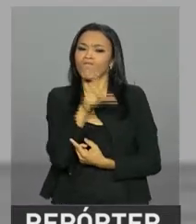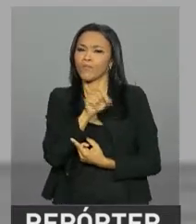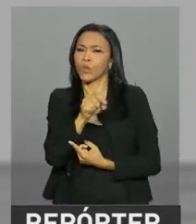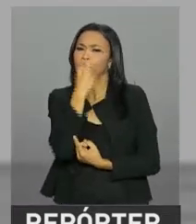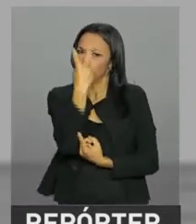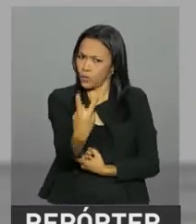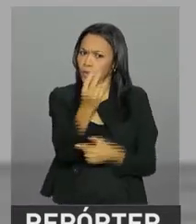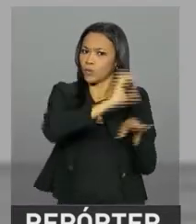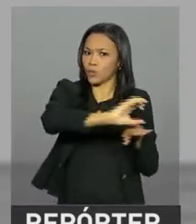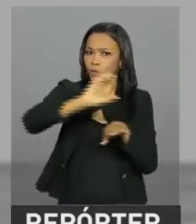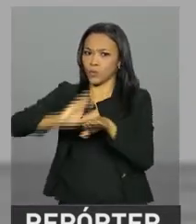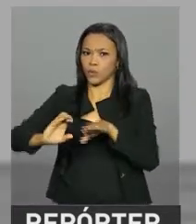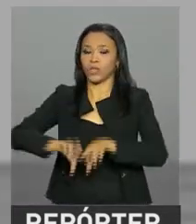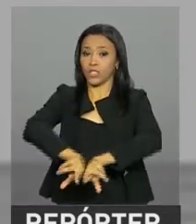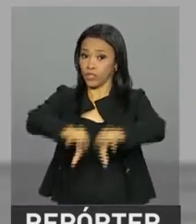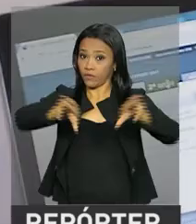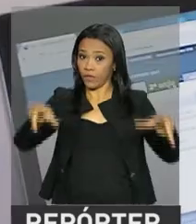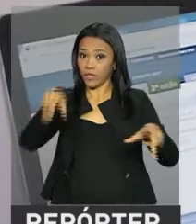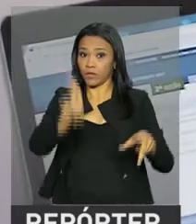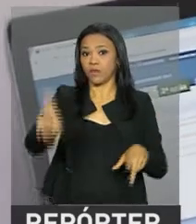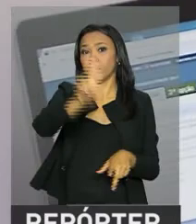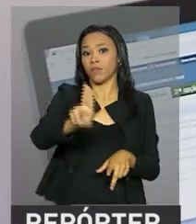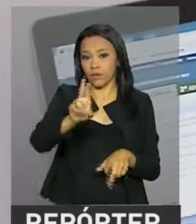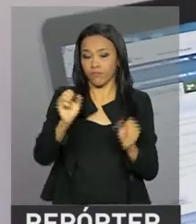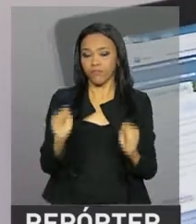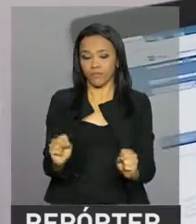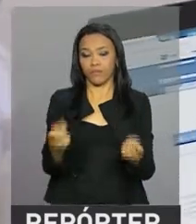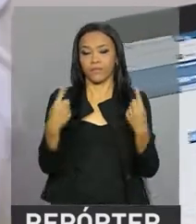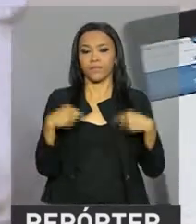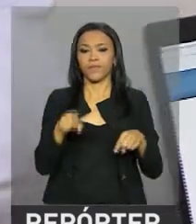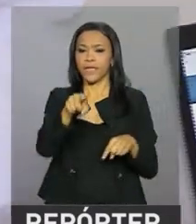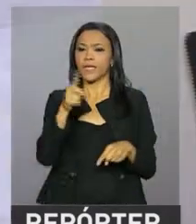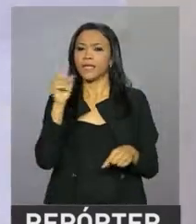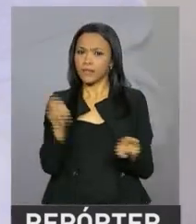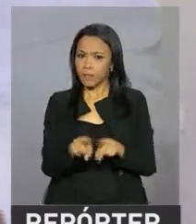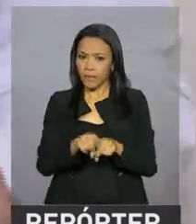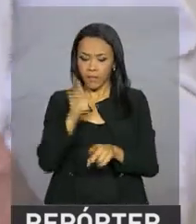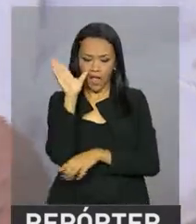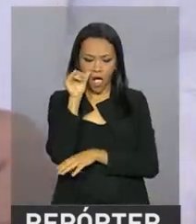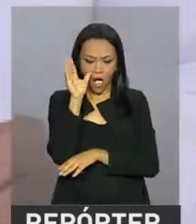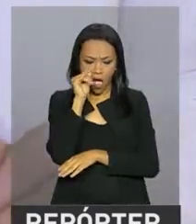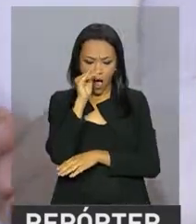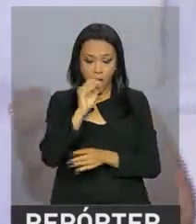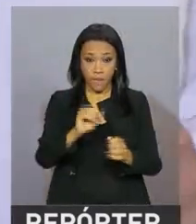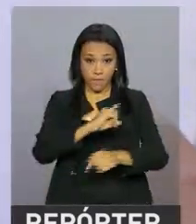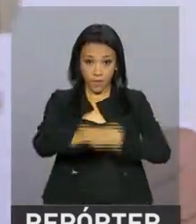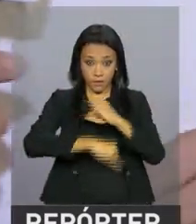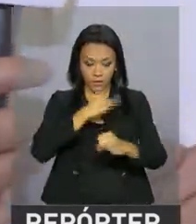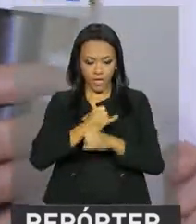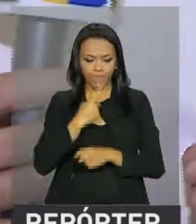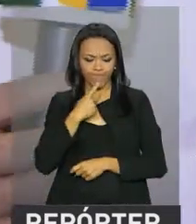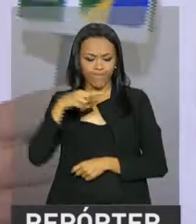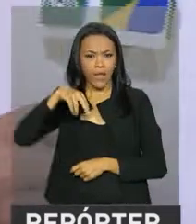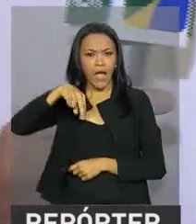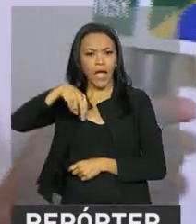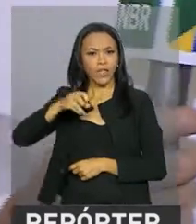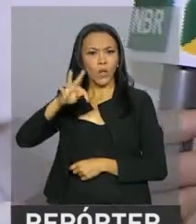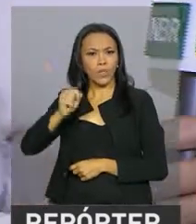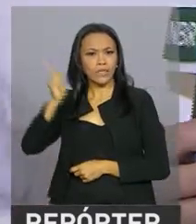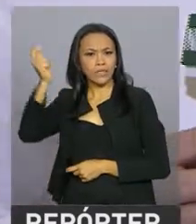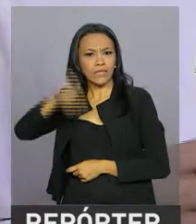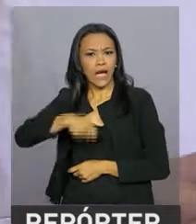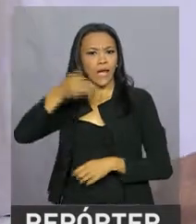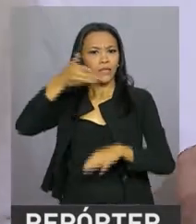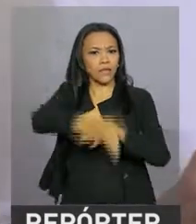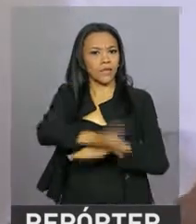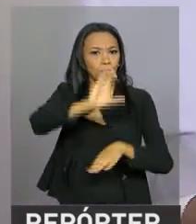em diferentes instituições o estudante pode monitorar pelo site que a nota dele é suficiente para entrar no curso desejado